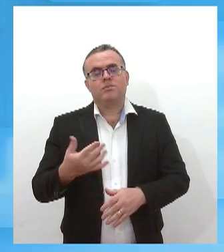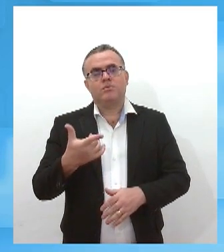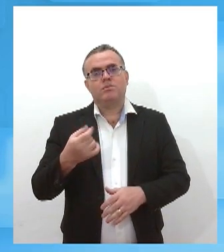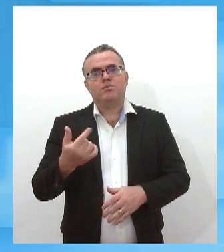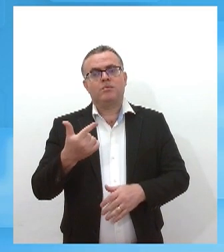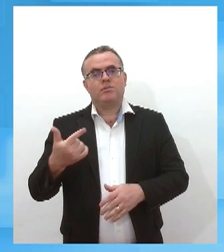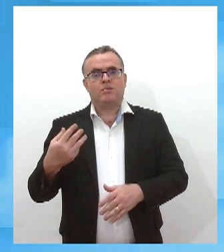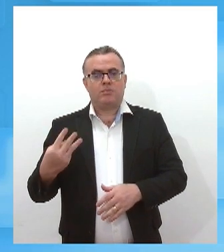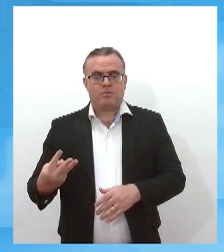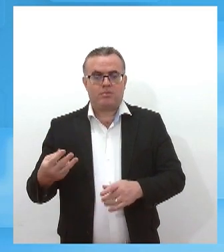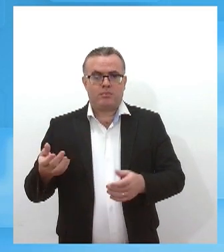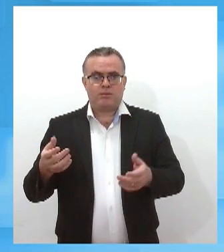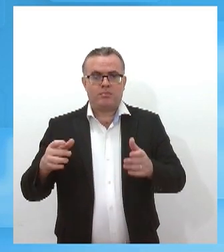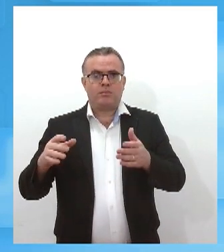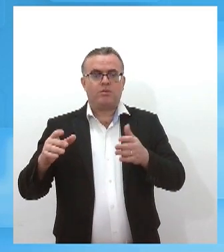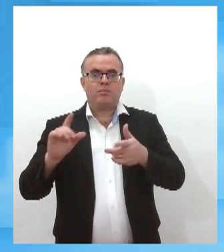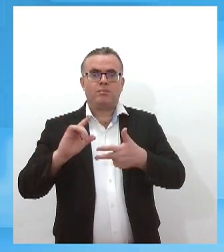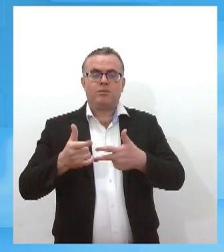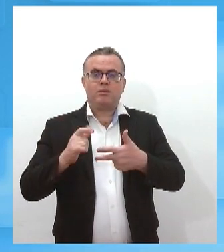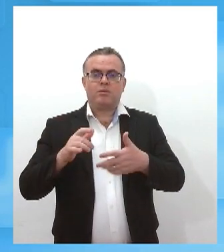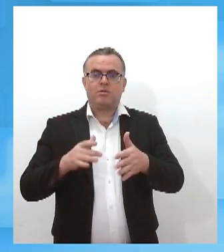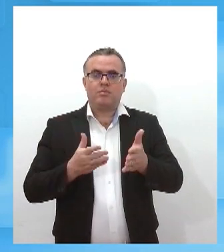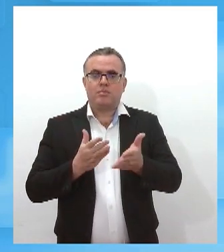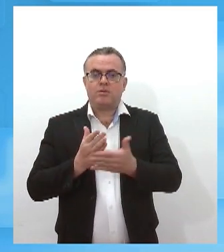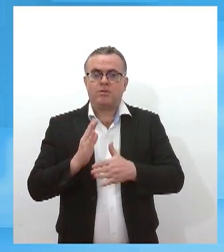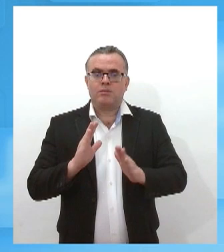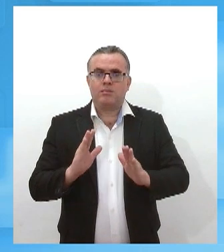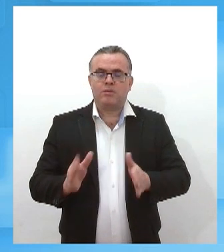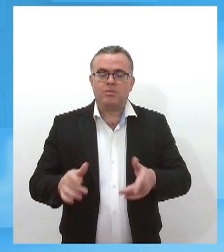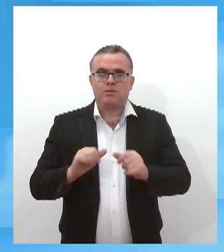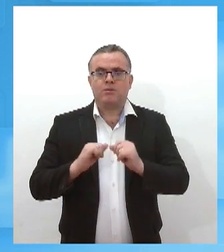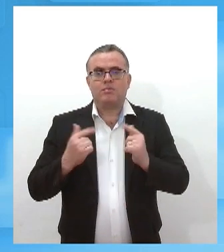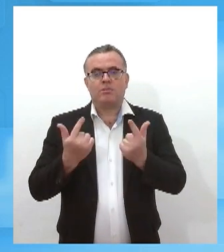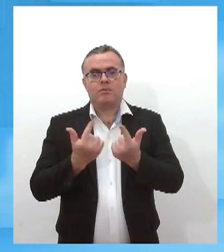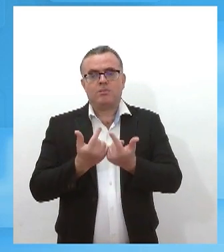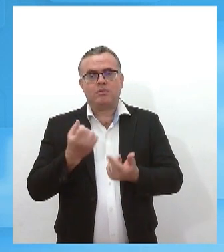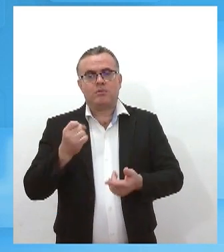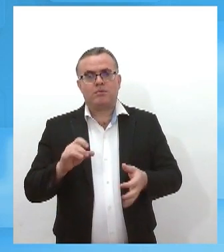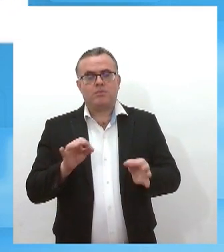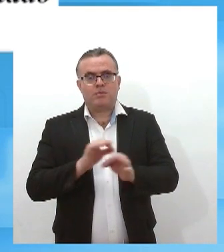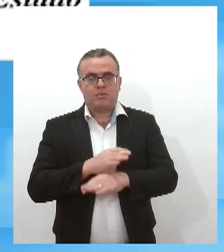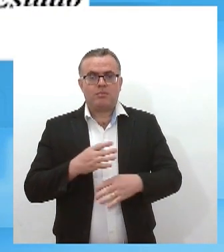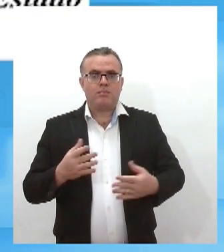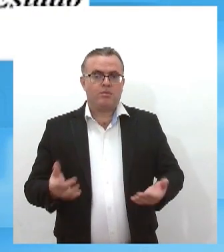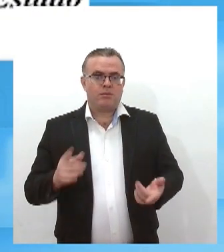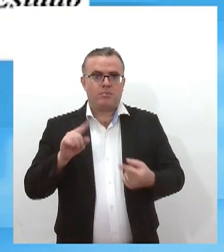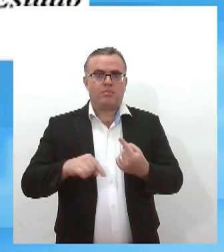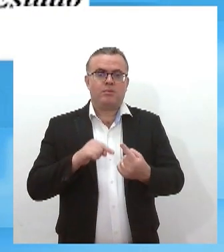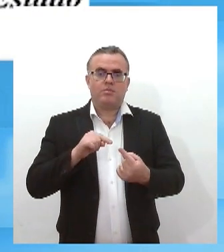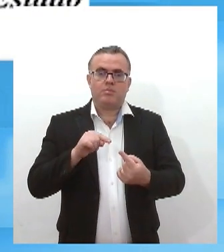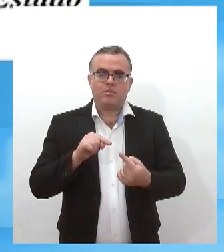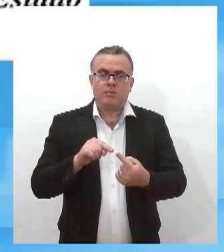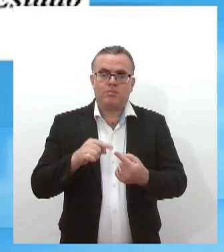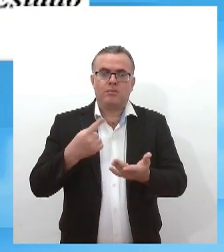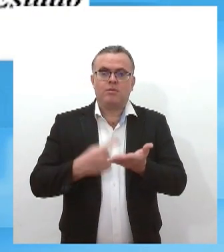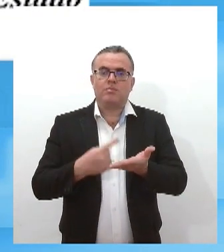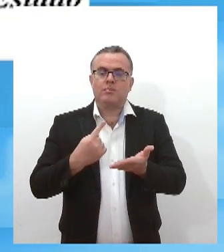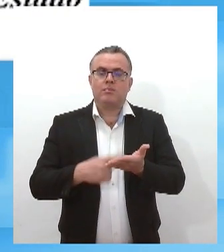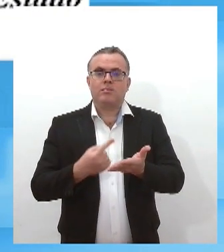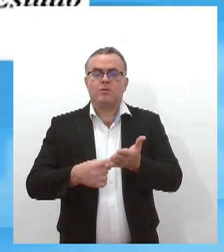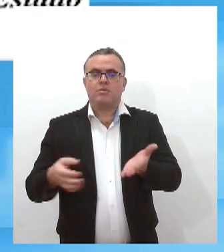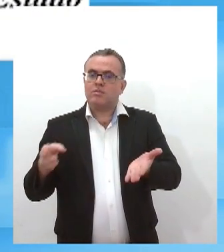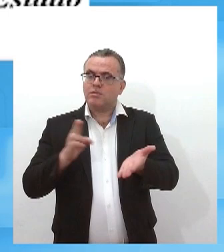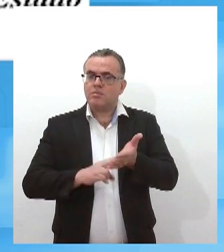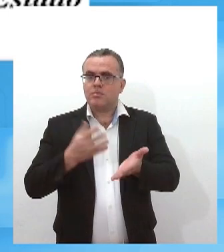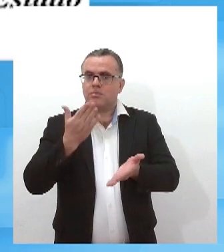Poder Executivo, foi aprovado pela Assembleia Legislativa de Sergipe e visa consolidar o apoio à garantia alimentar às